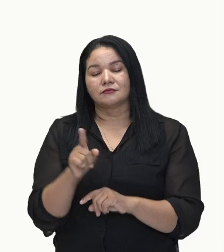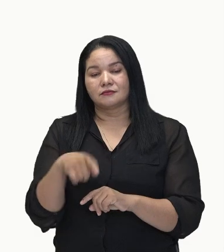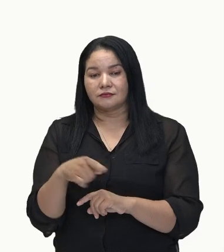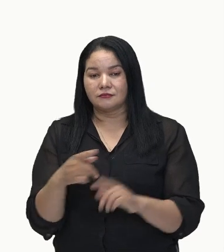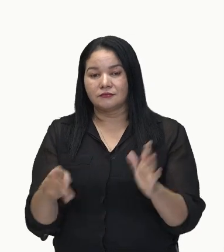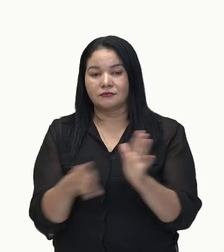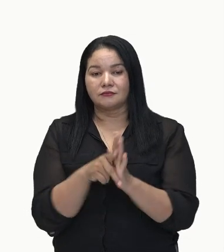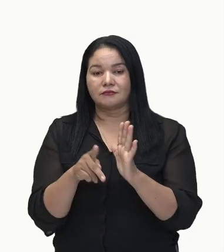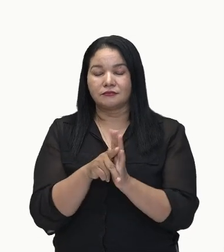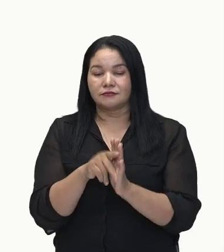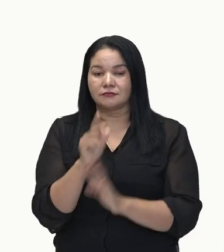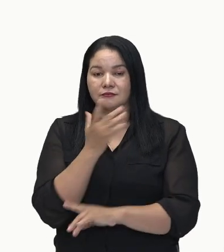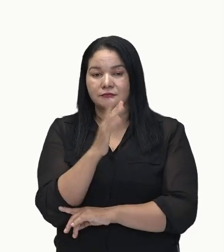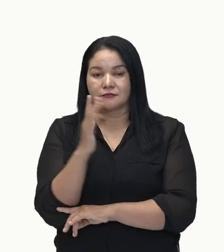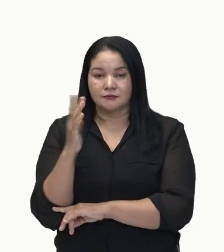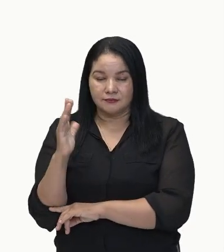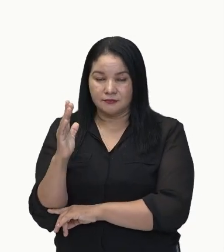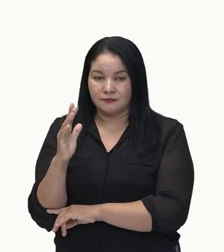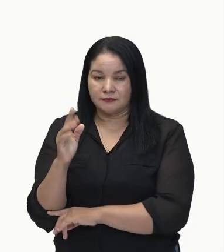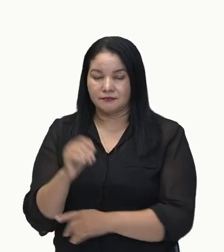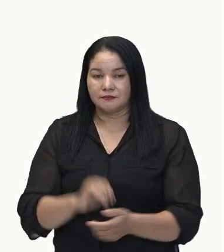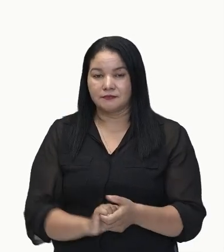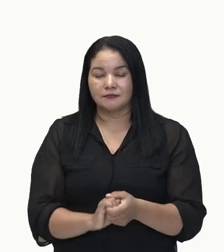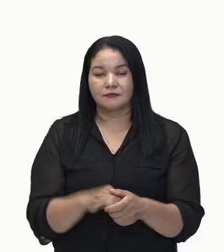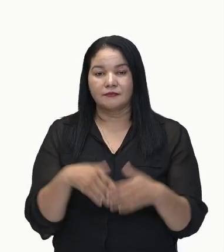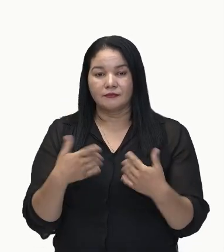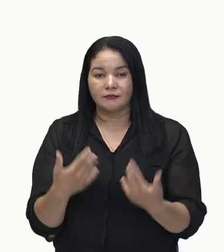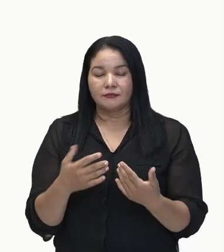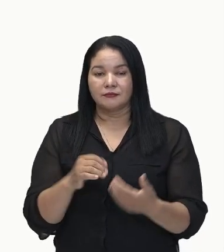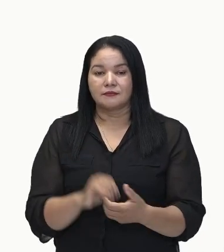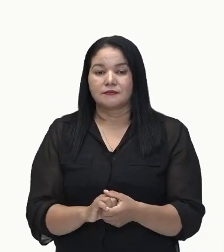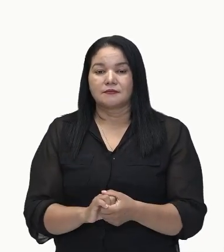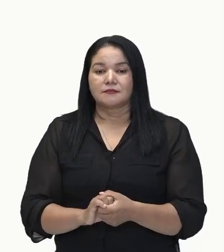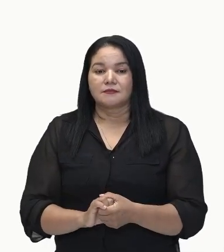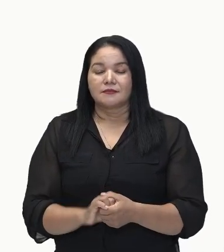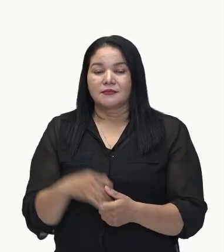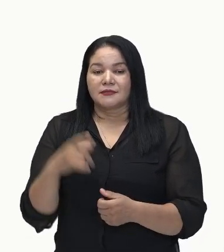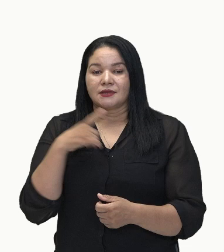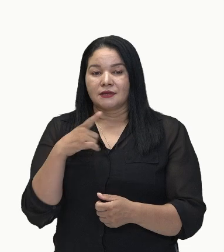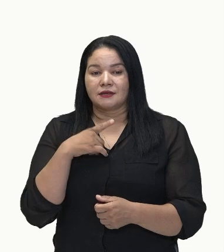quando houver esses